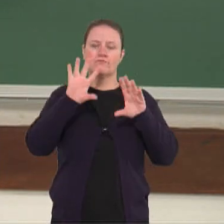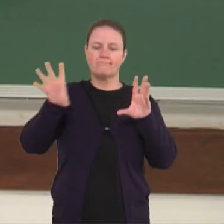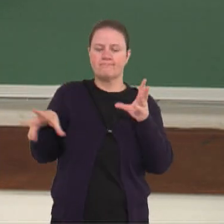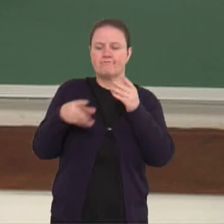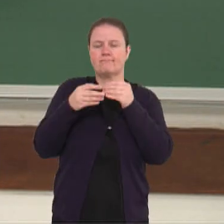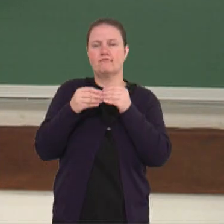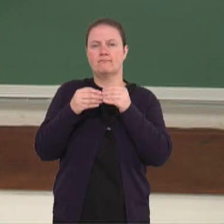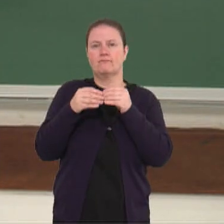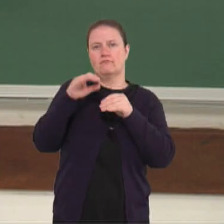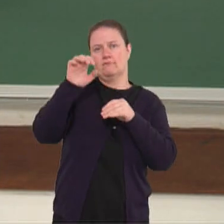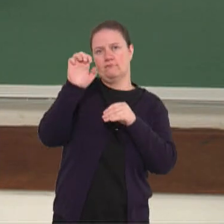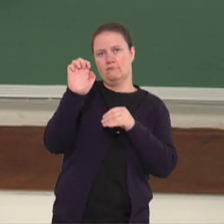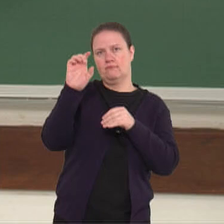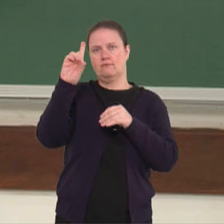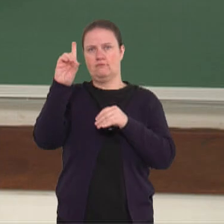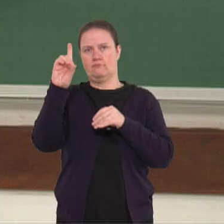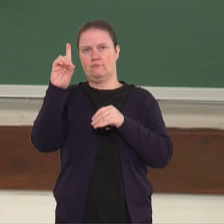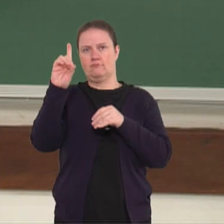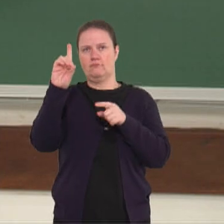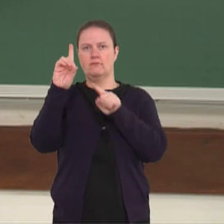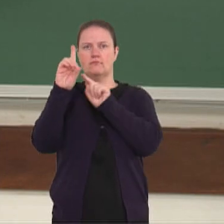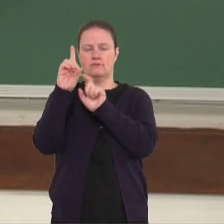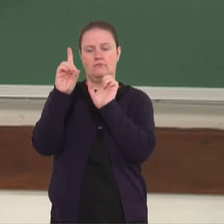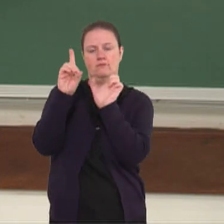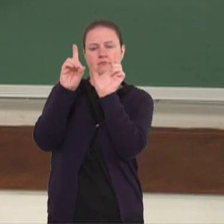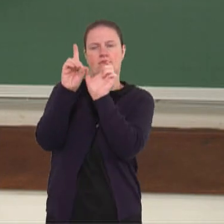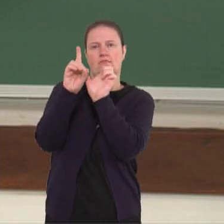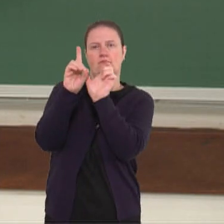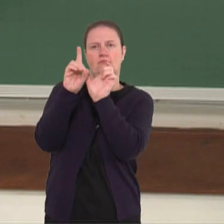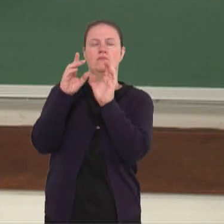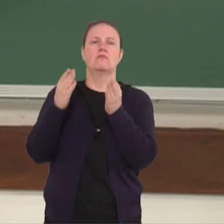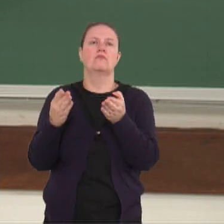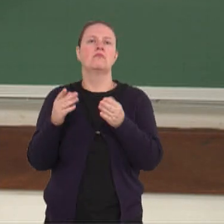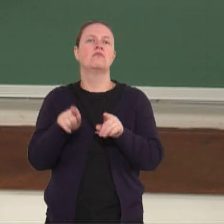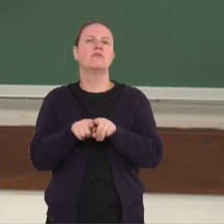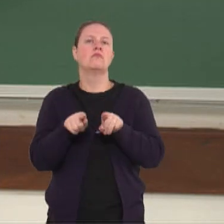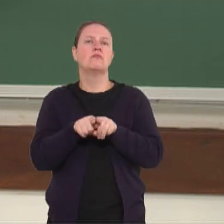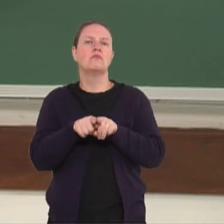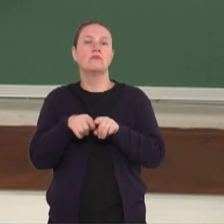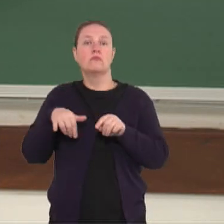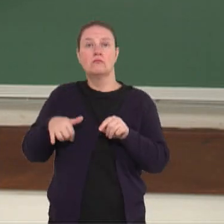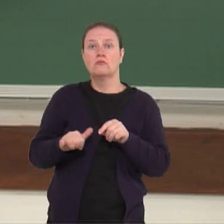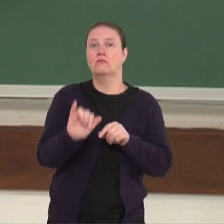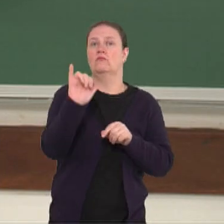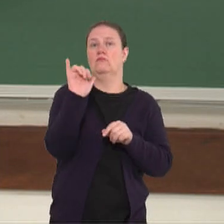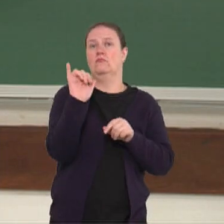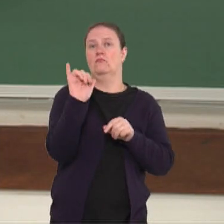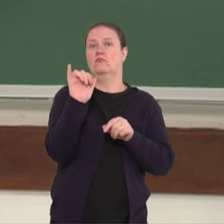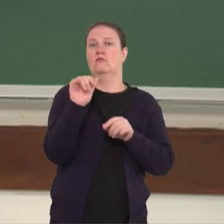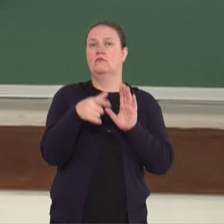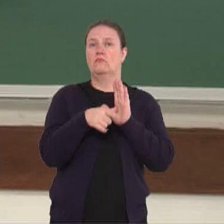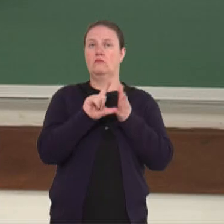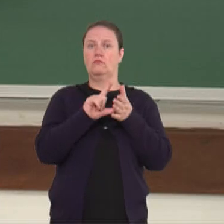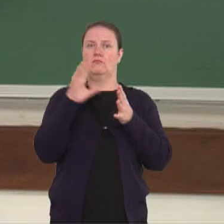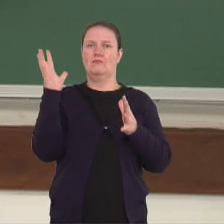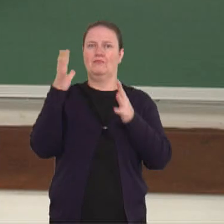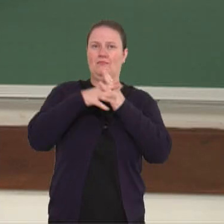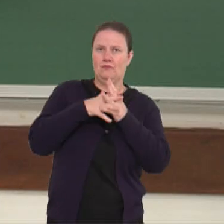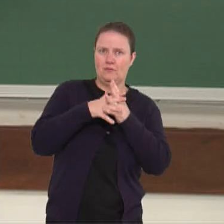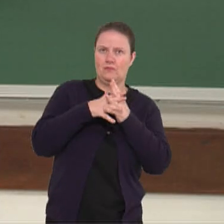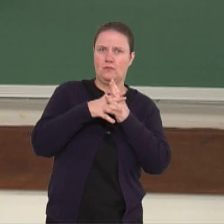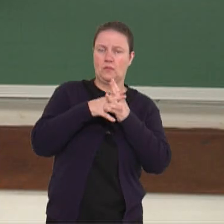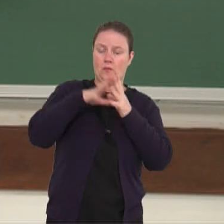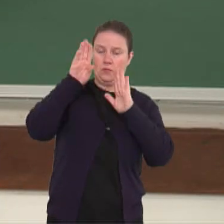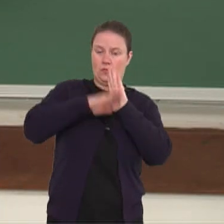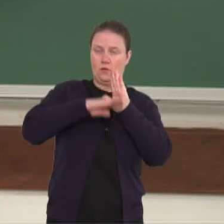acrescentei as letras ED. E no tried, quando ele termina em Y, antes do Y tem uma consoante, eu tiro o Y, coloco o